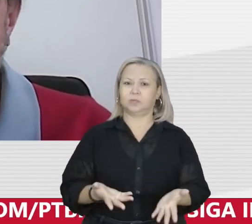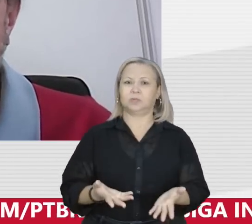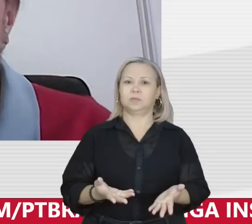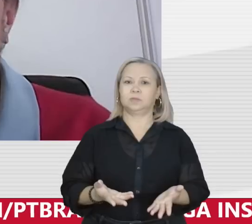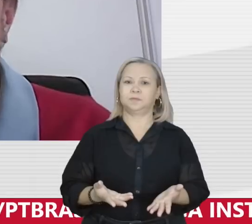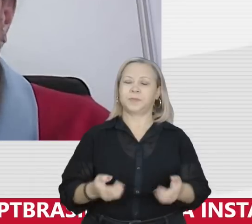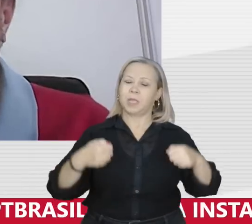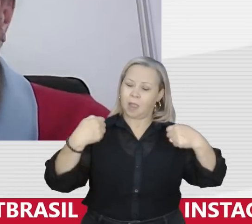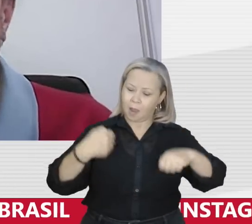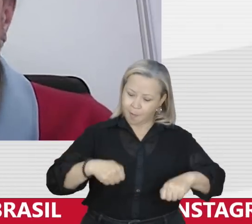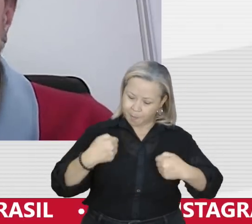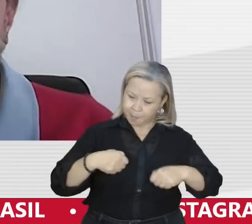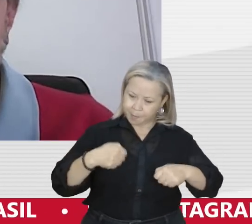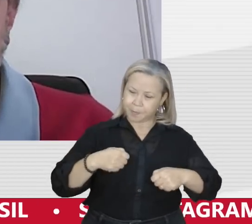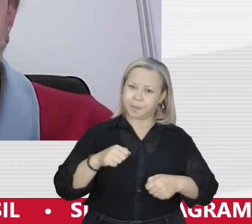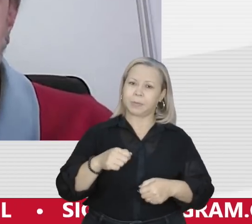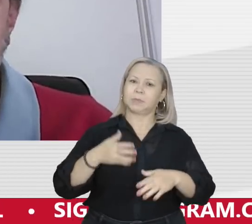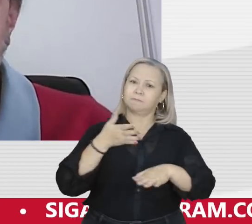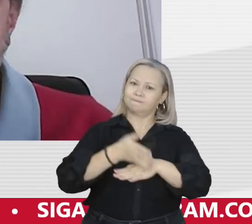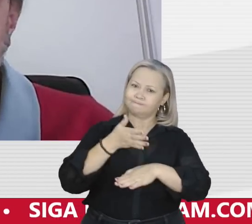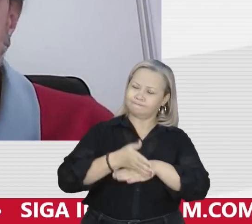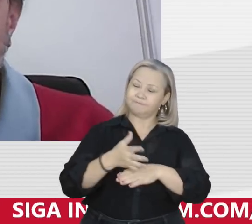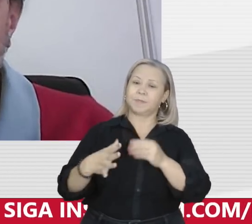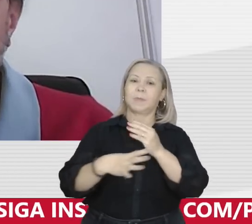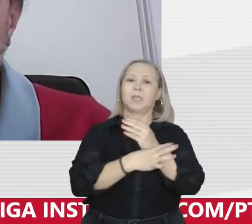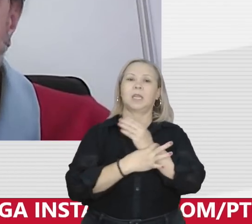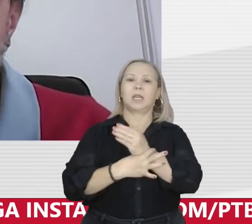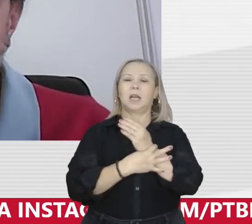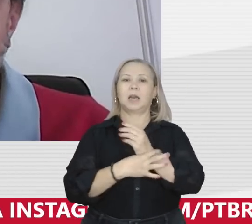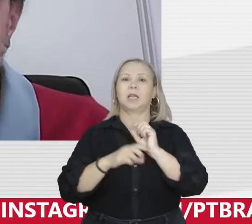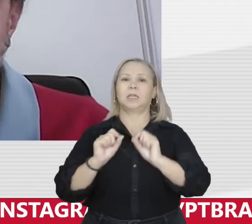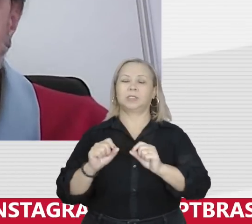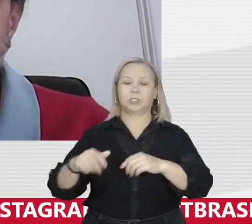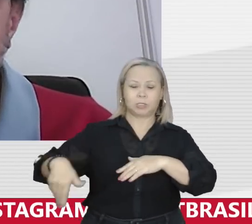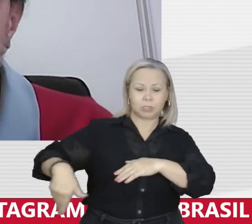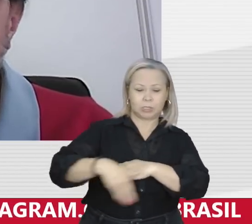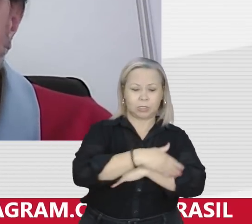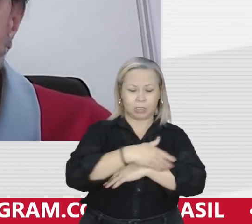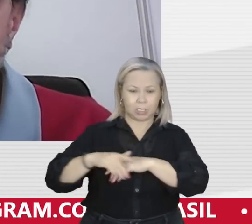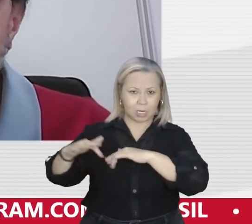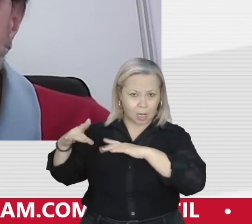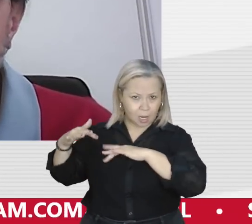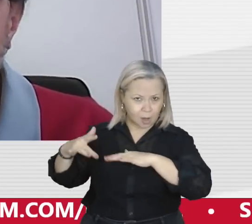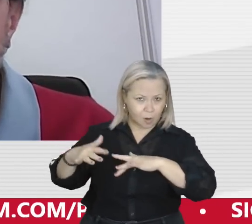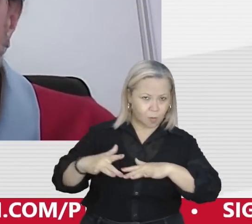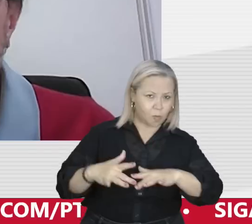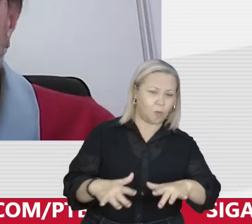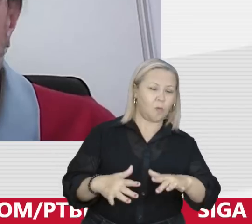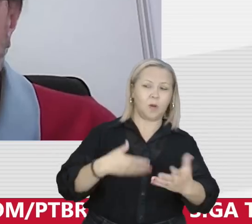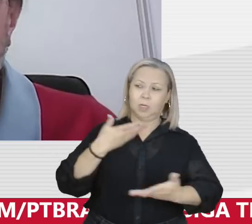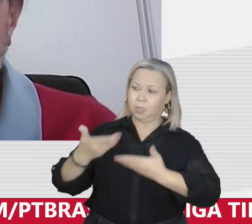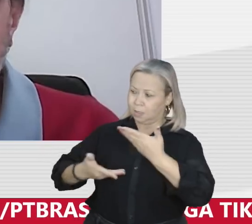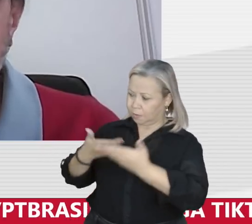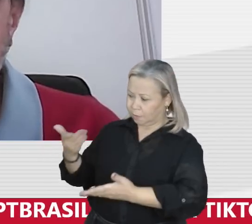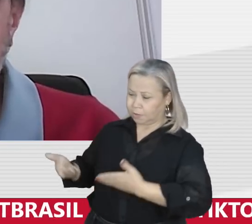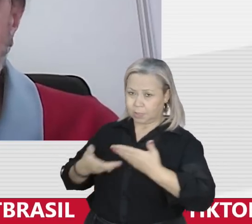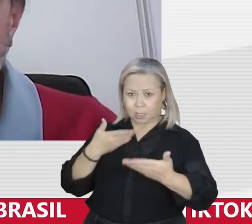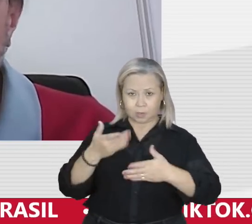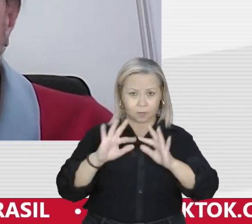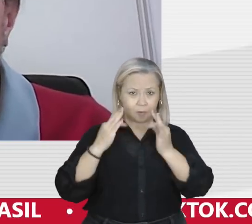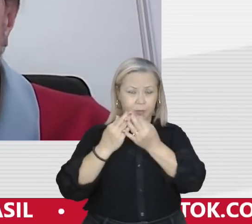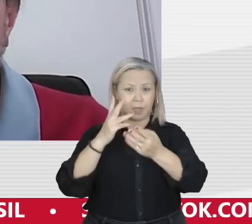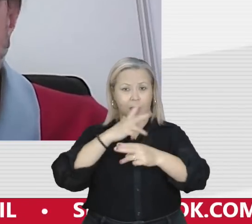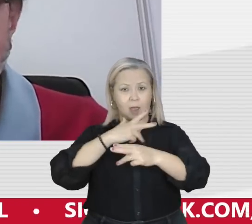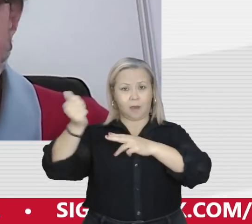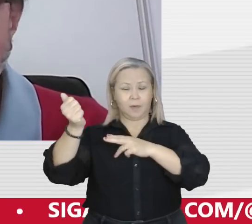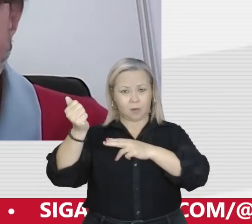precisa ser feito, e garantir, né, na rua e nas relações que cada um de nós temos, a vitória eleitoral